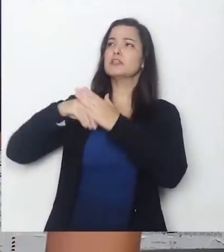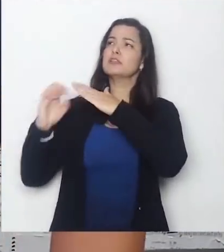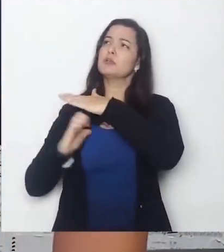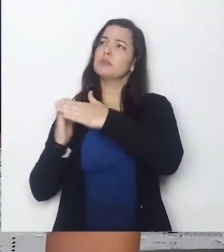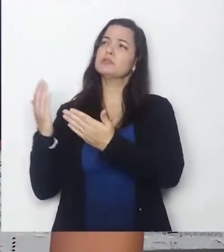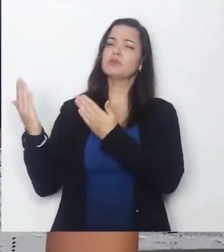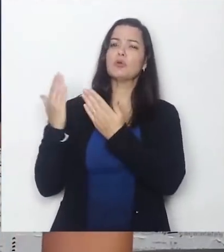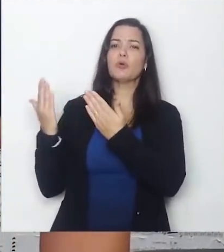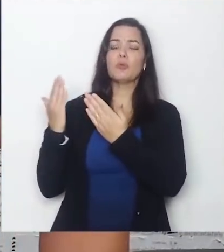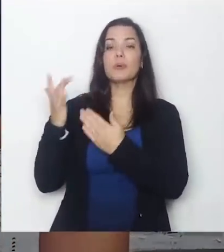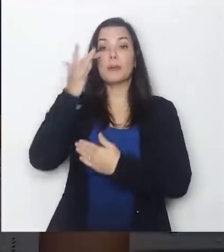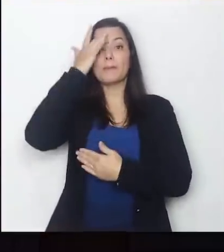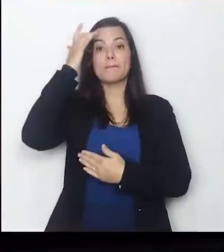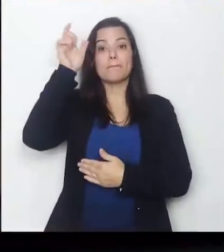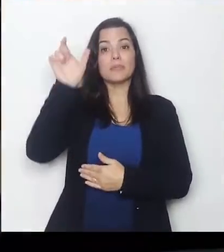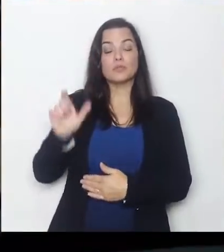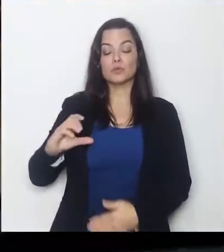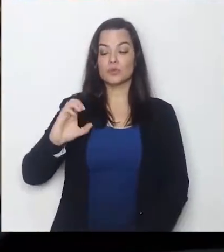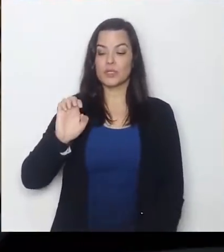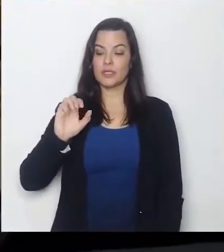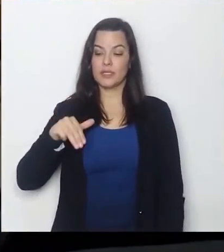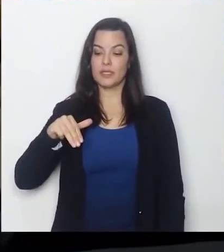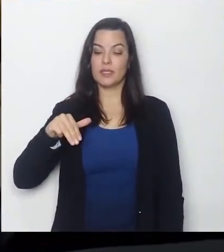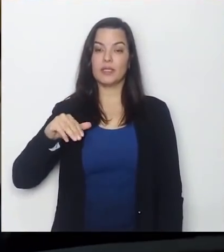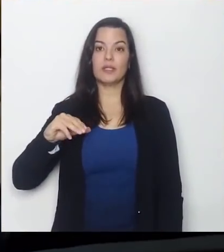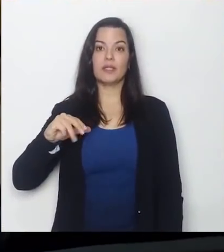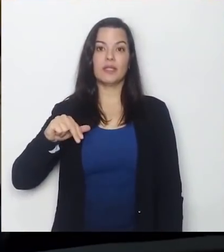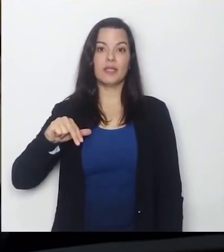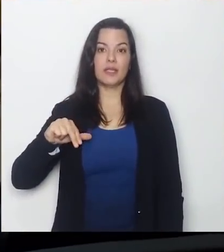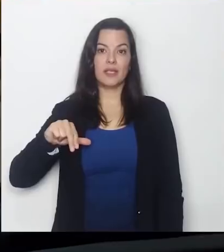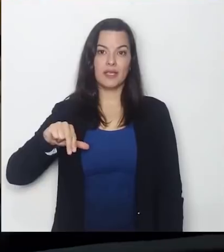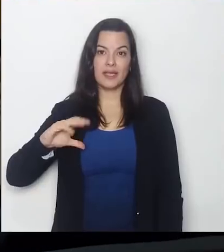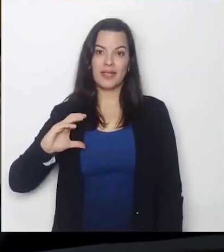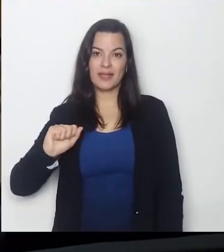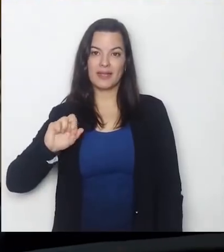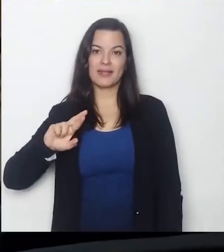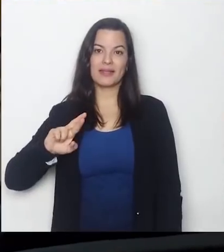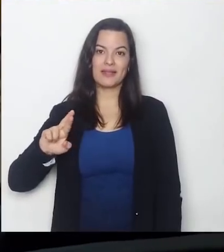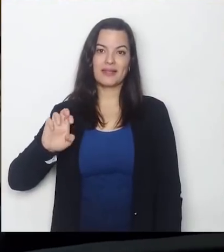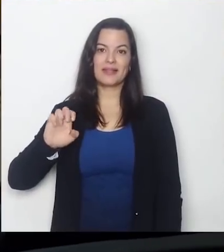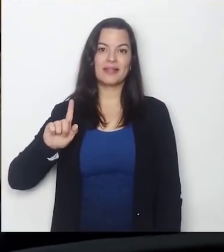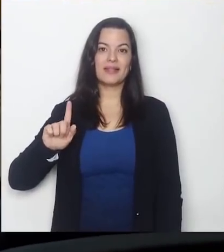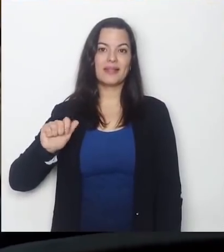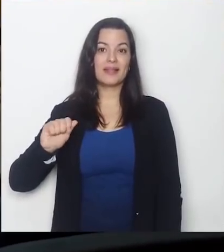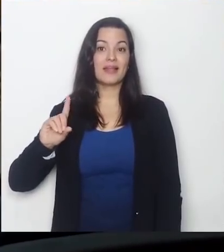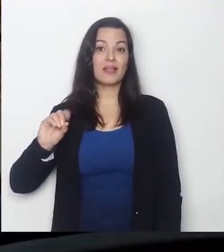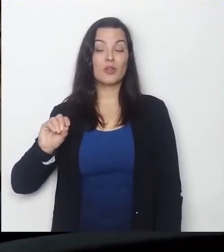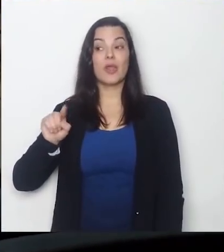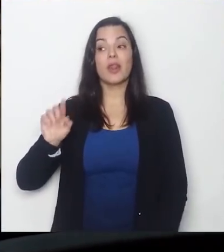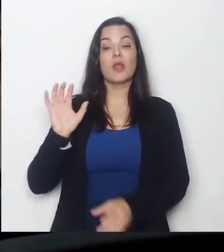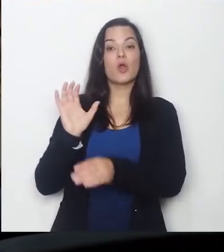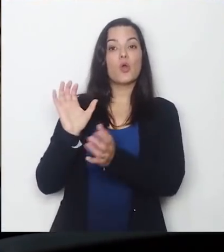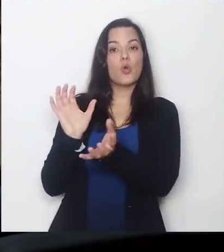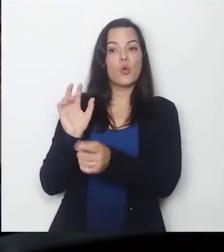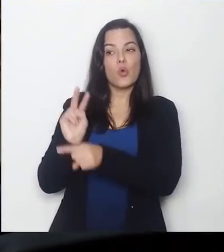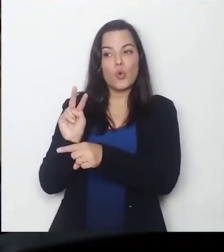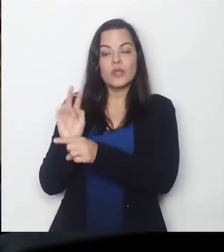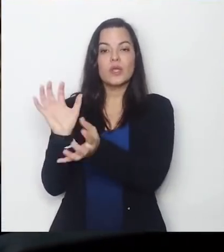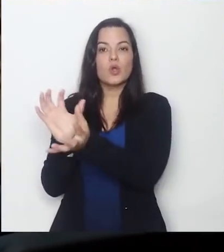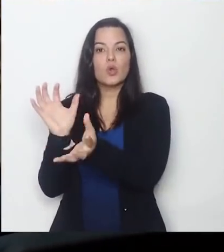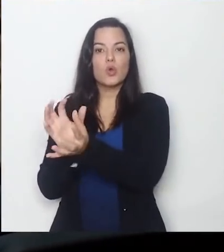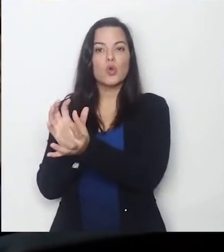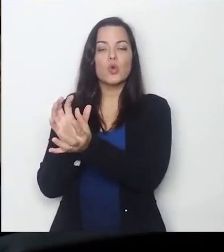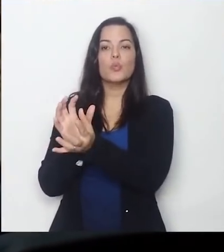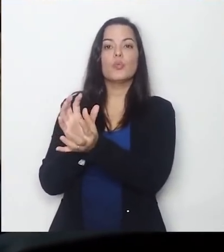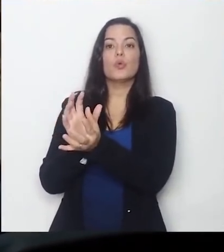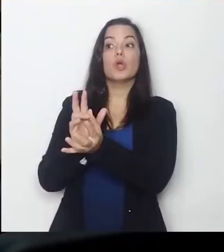tipo encarregado. Ele cuida de um grupo de músicos que tocam o mesmo instrumento, sempre ajudando-os a